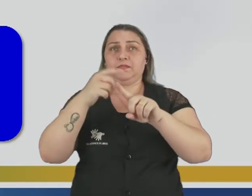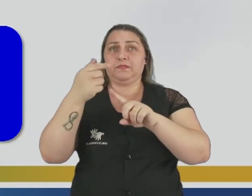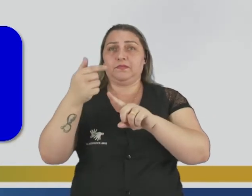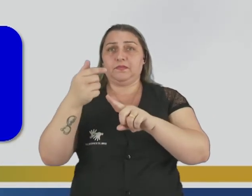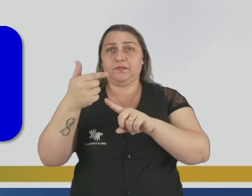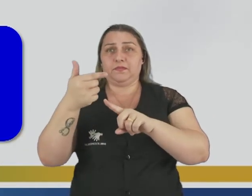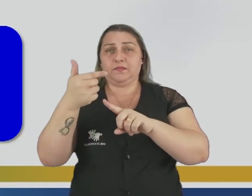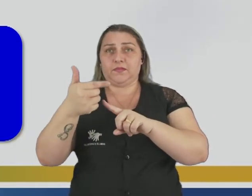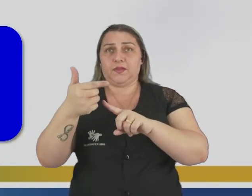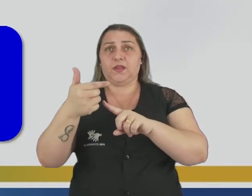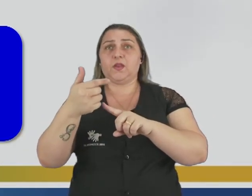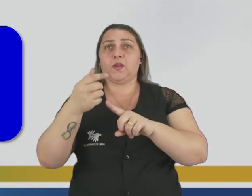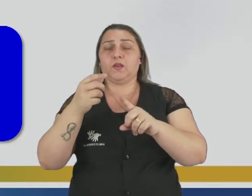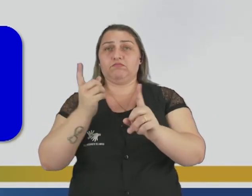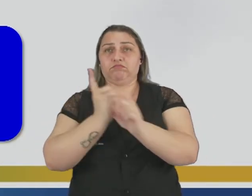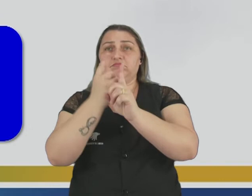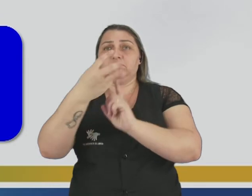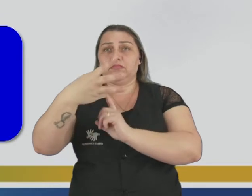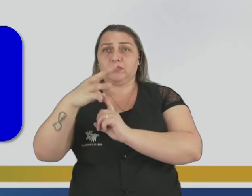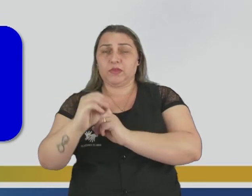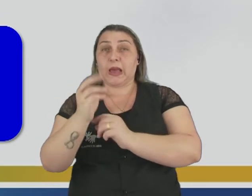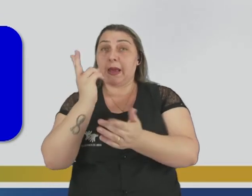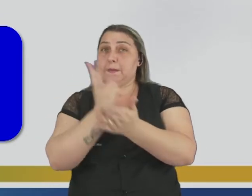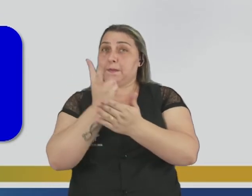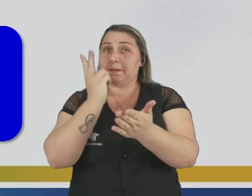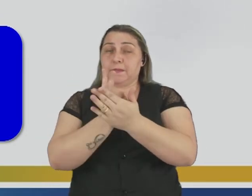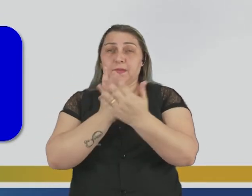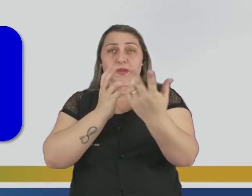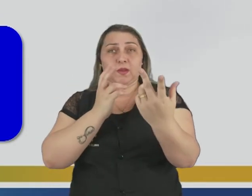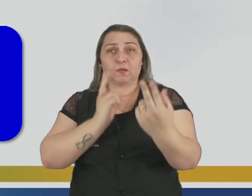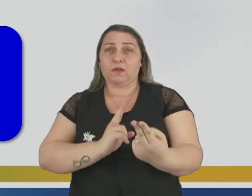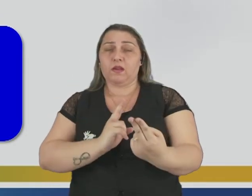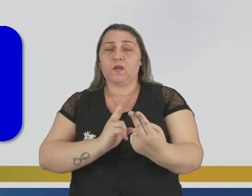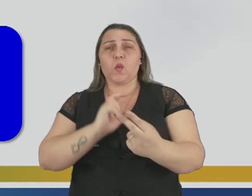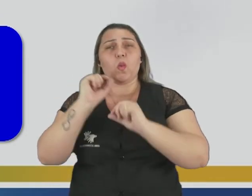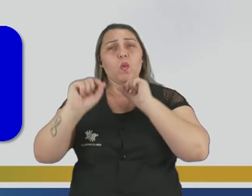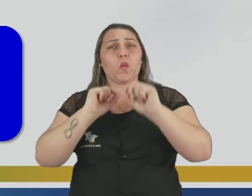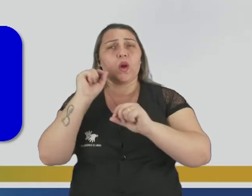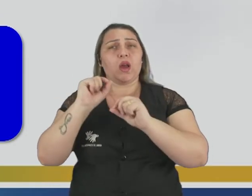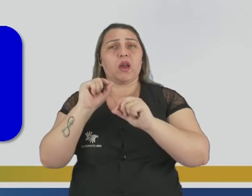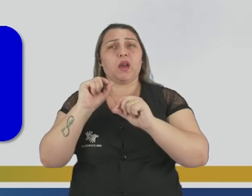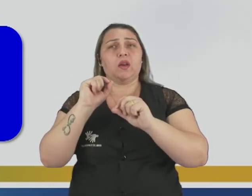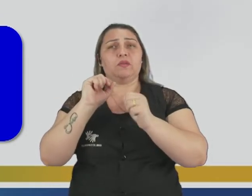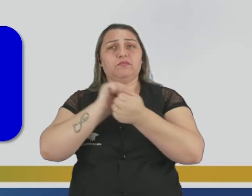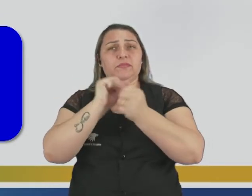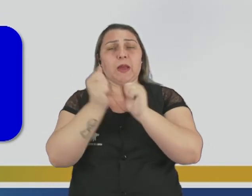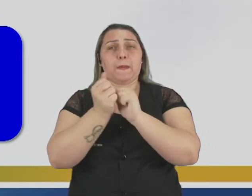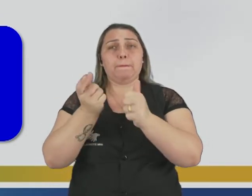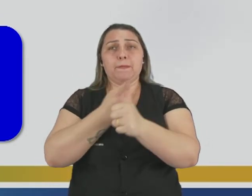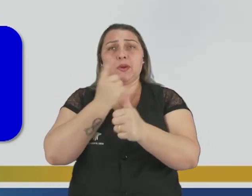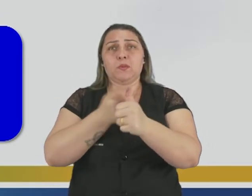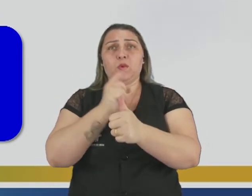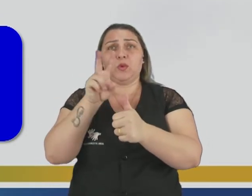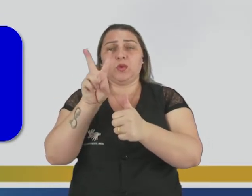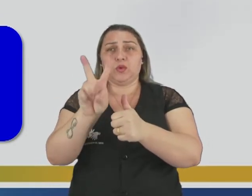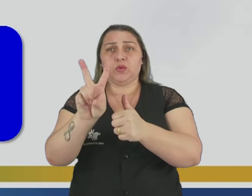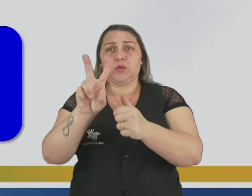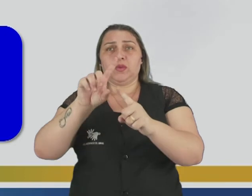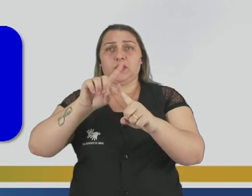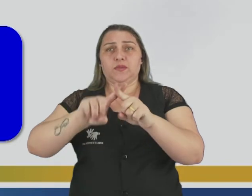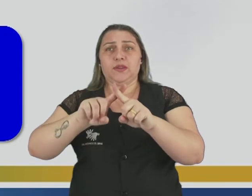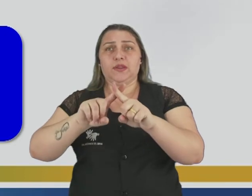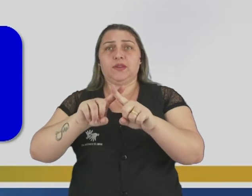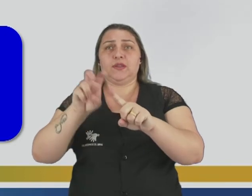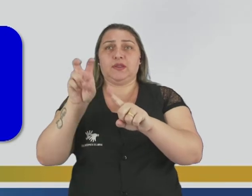encontramos 30. Numa mesma operação, o que eu fiz? Associei primeiro o 2 vezes